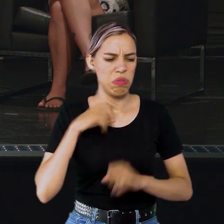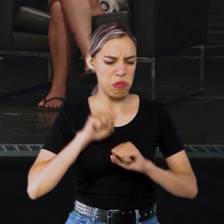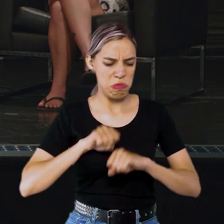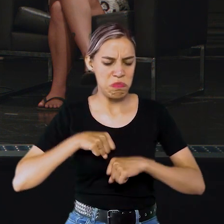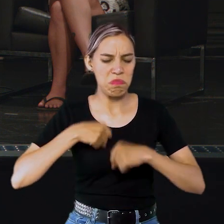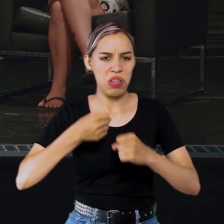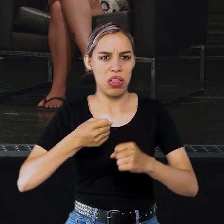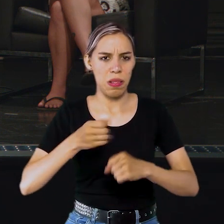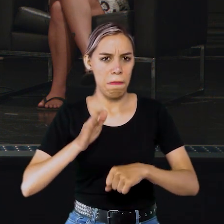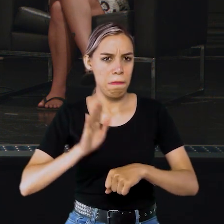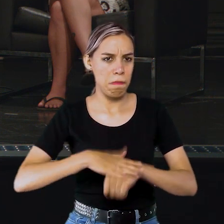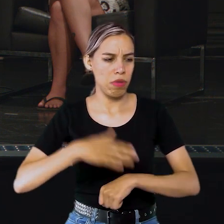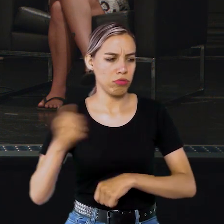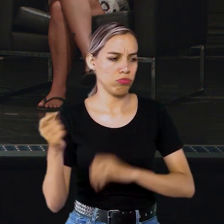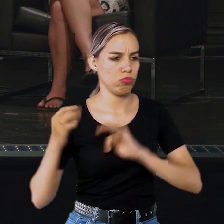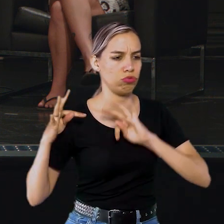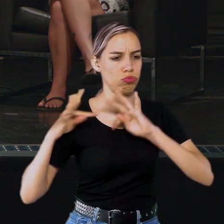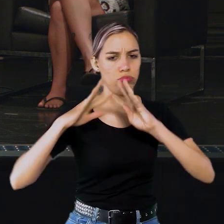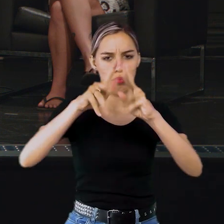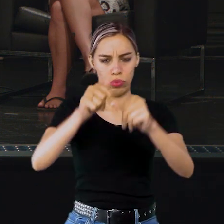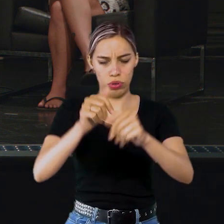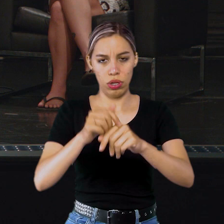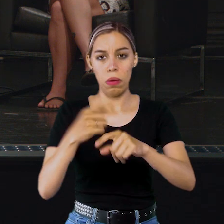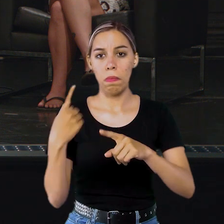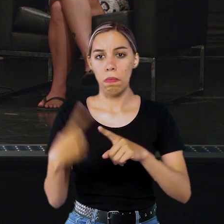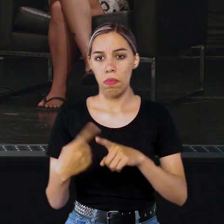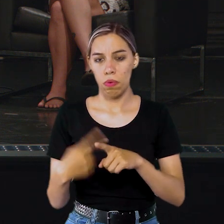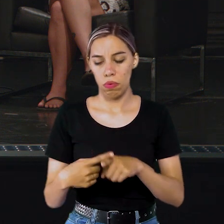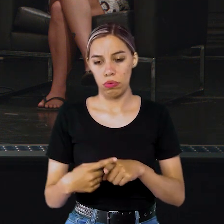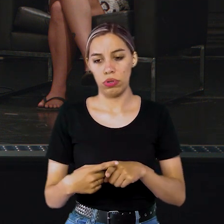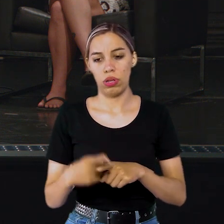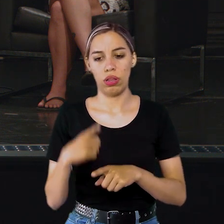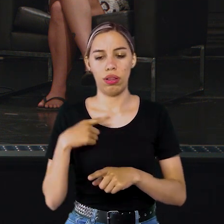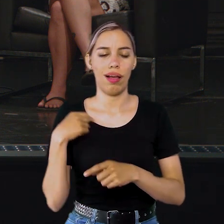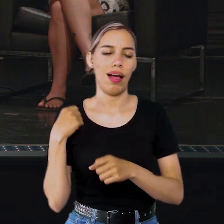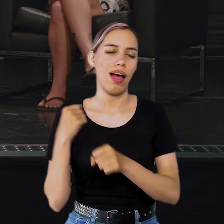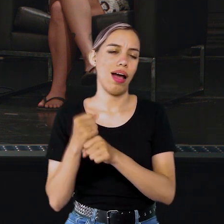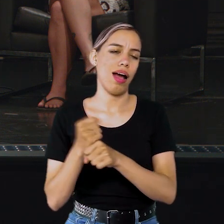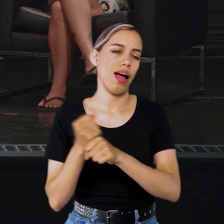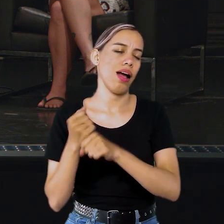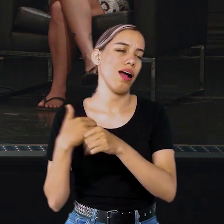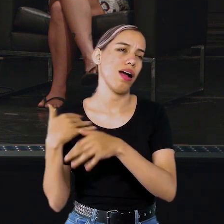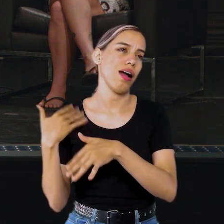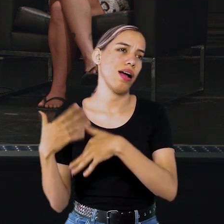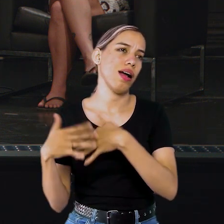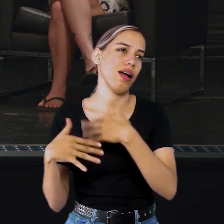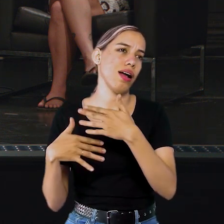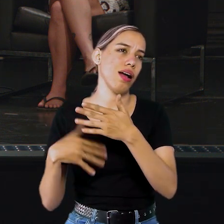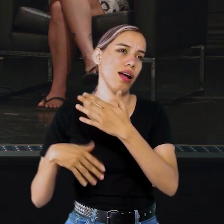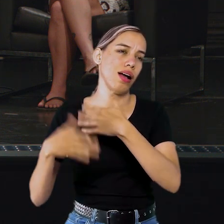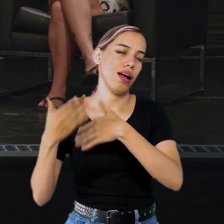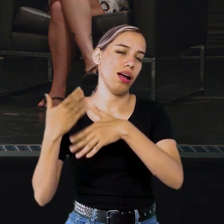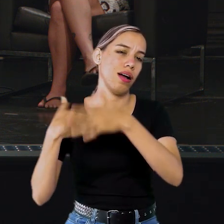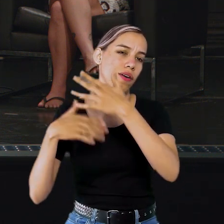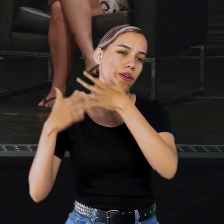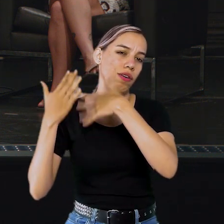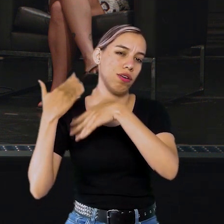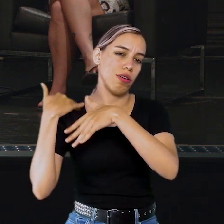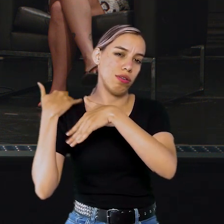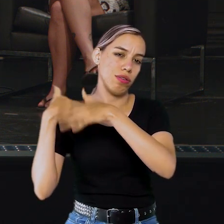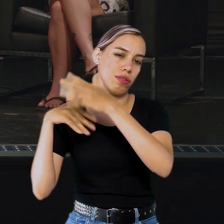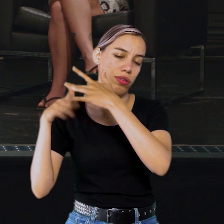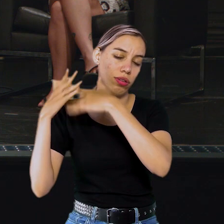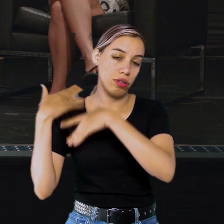eu diria a mais de todas. Porque há milênios e milênios e séculos, o